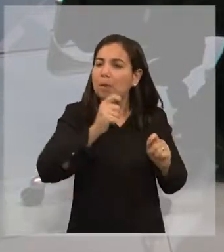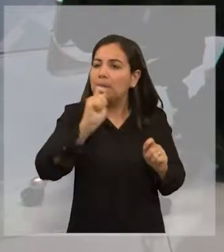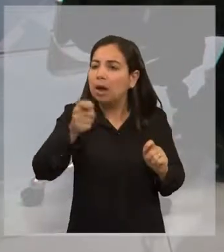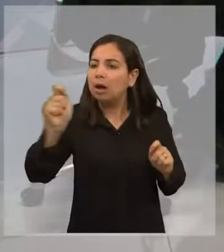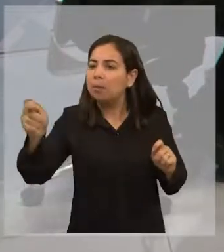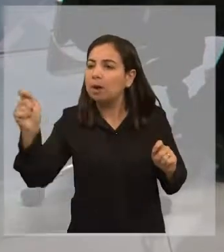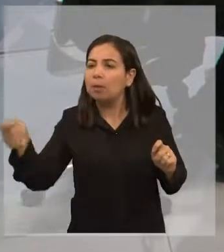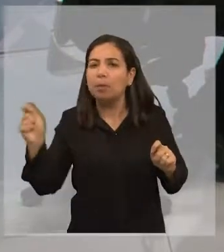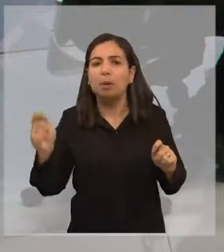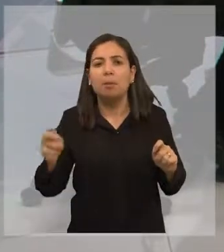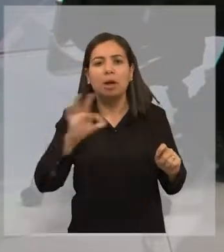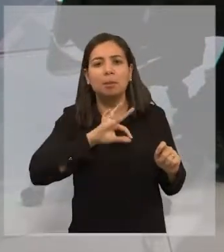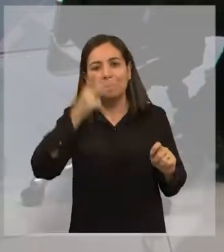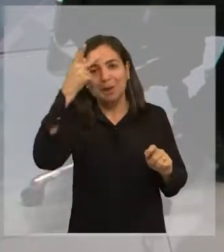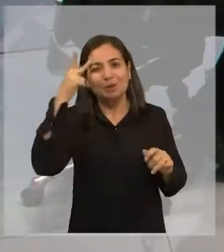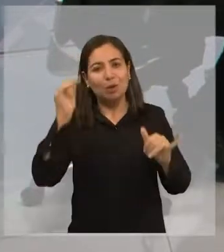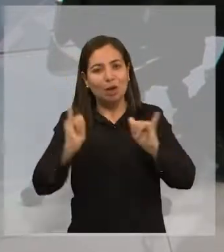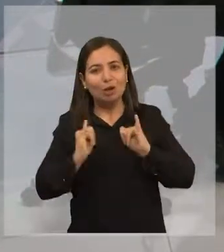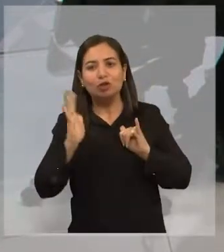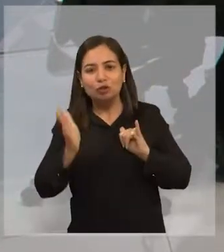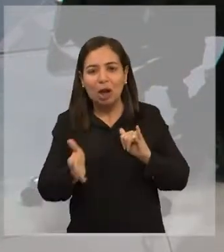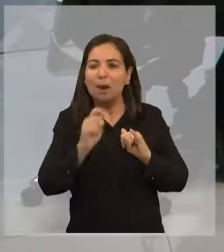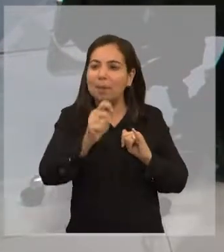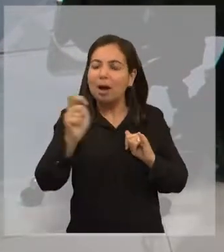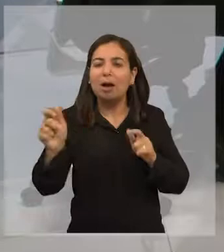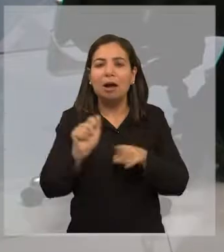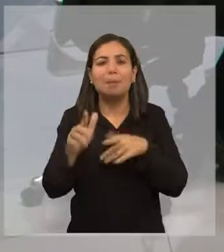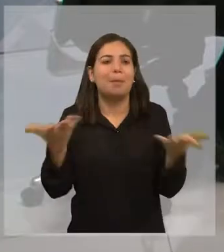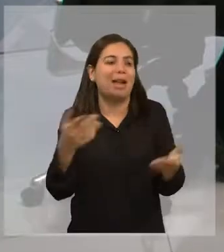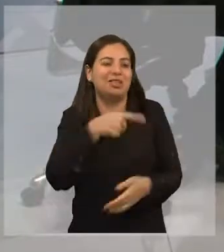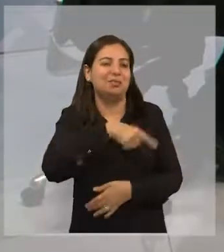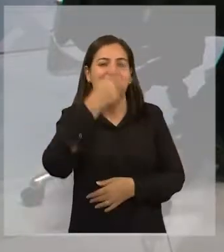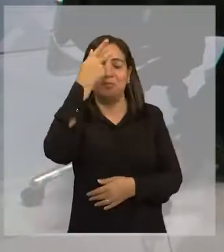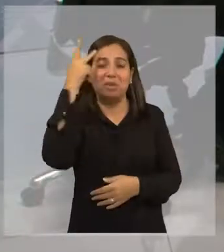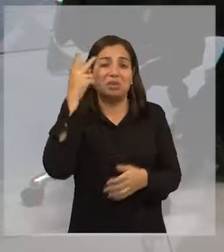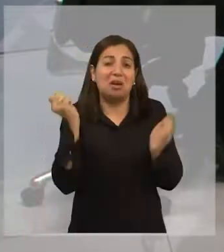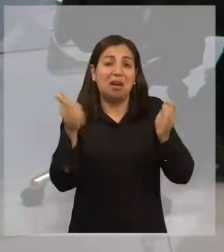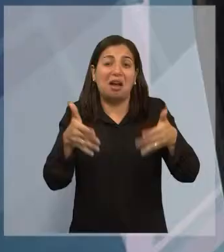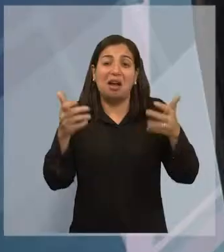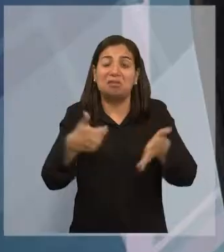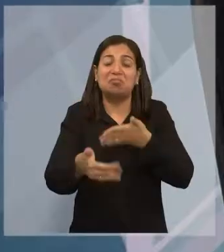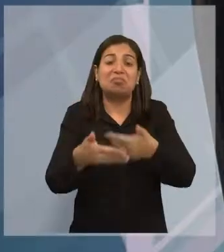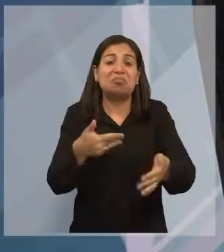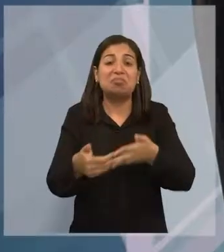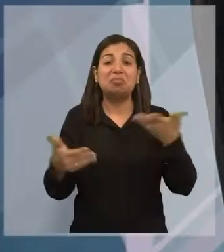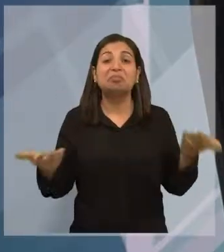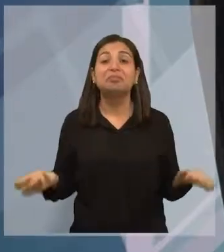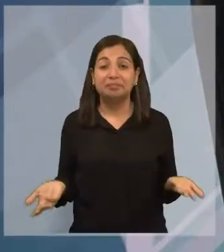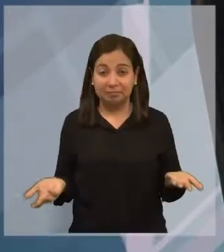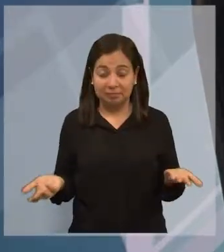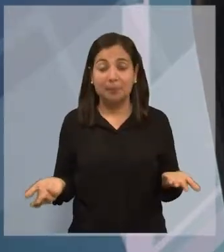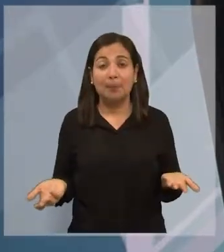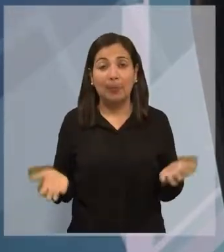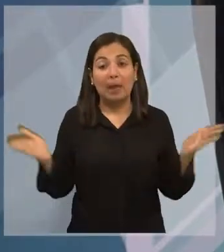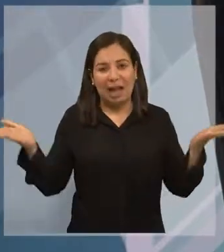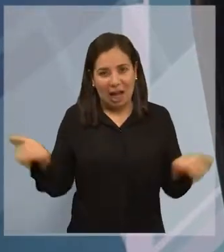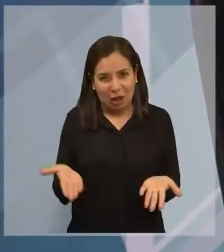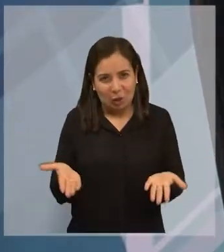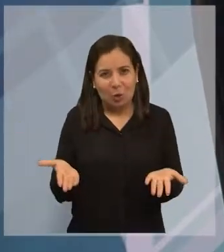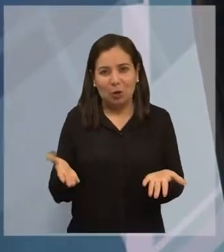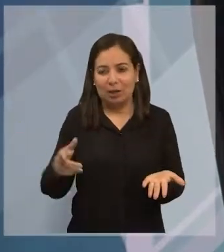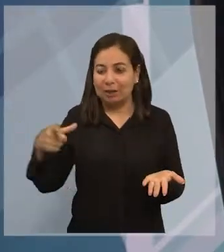dinheiro, aplicaram. Então, aplicaram mal. Se vê, hoje cobrar, né, dessas